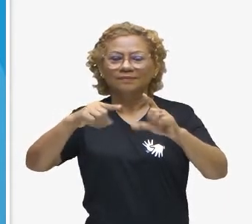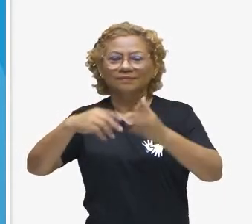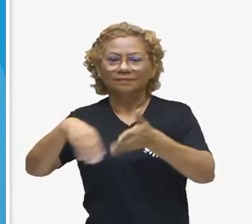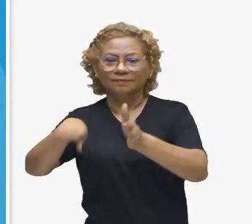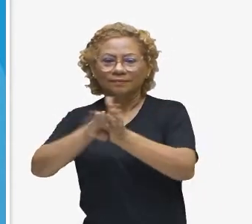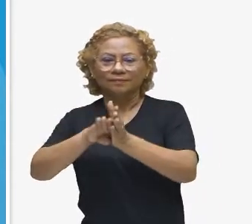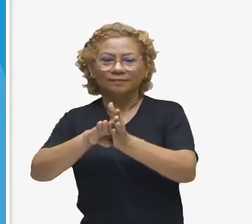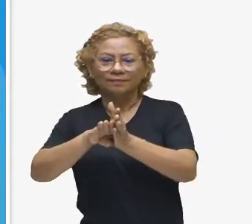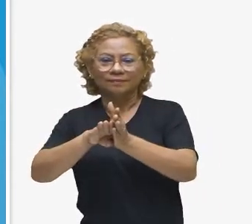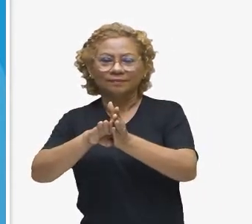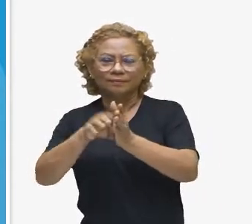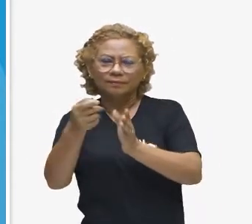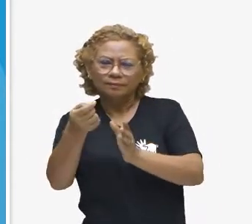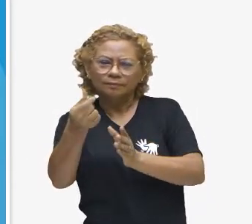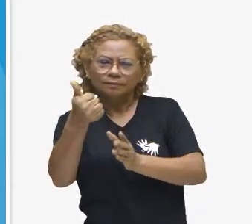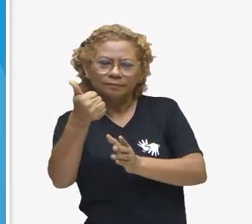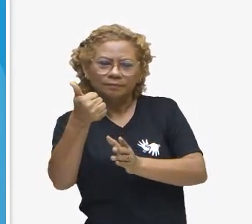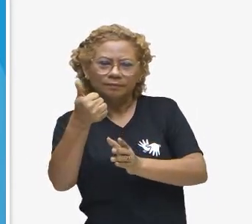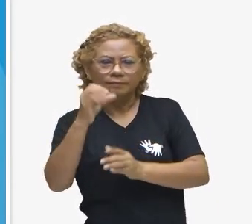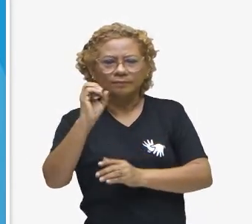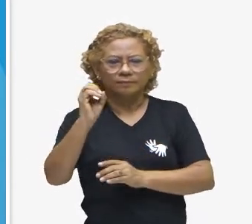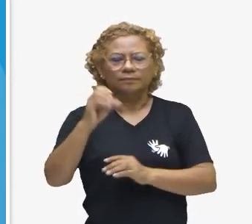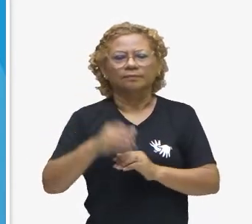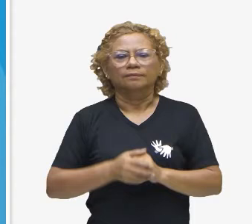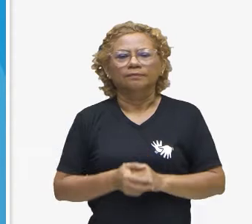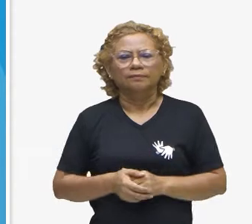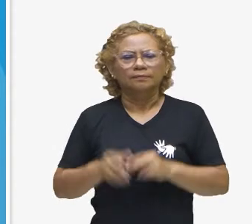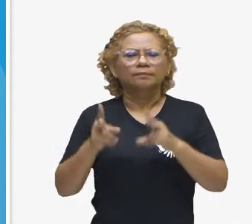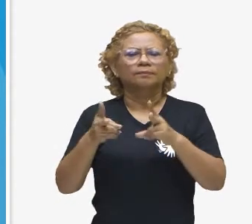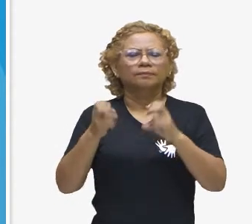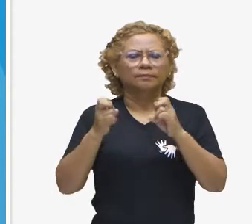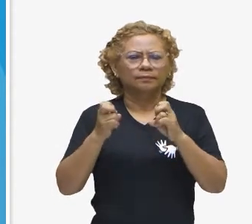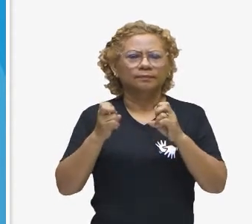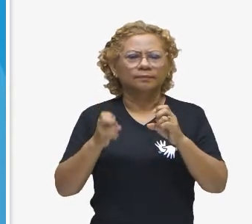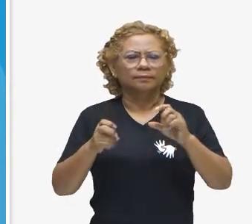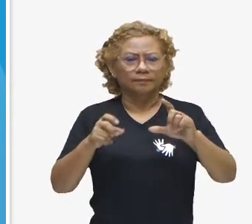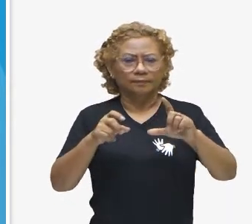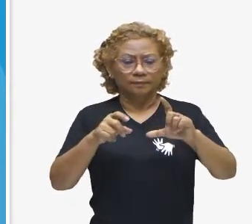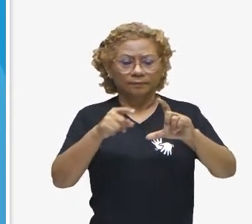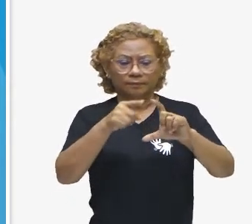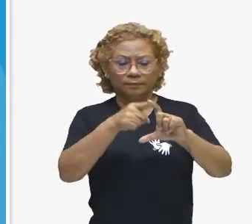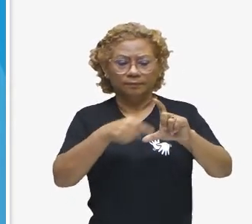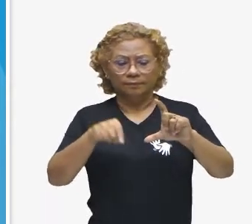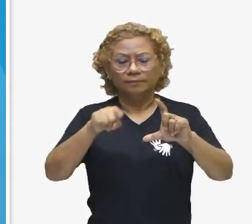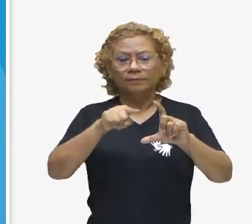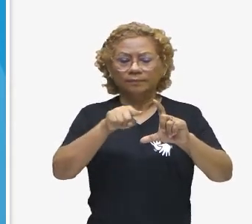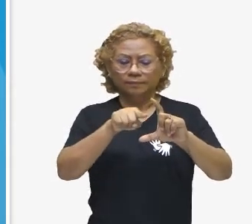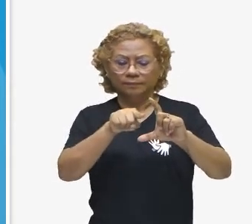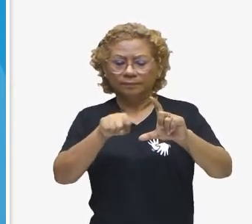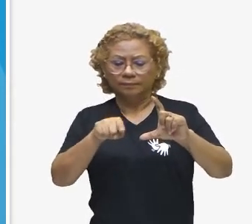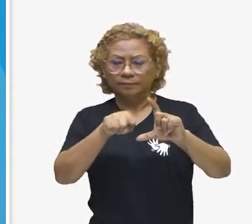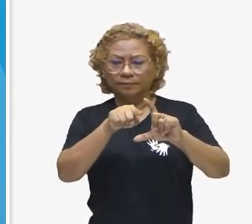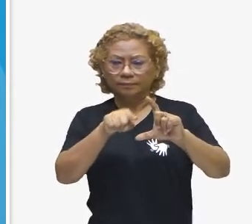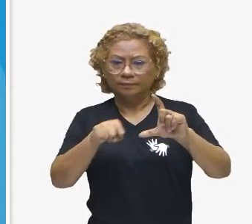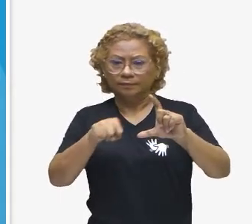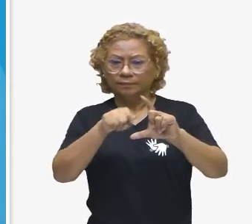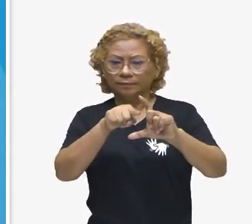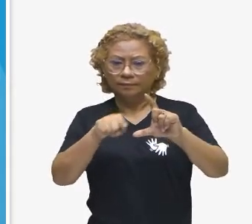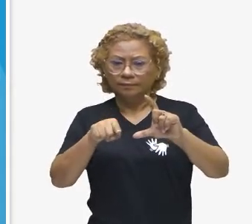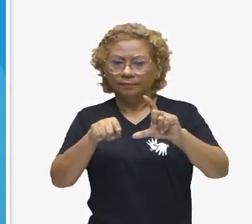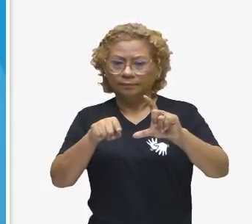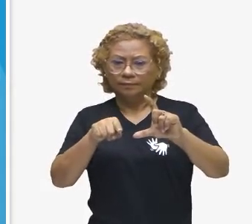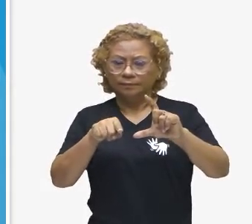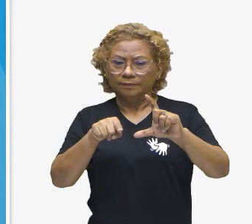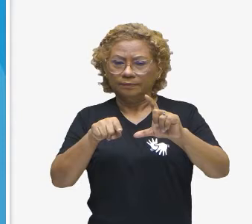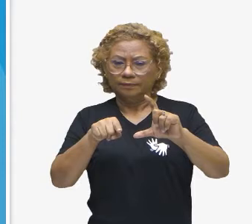no eixo X. E o que a gente pode observar? O cosseno, ele é a projeção no eixo